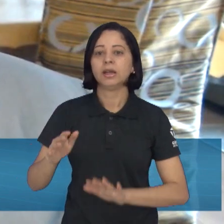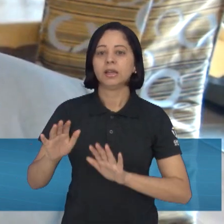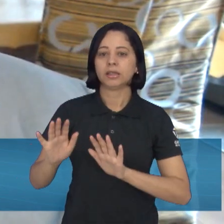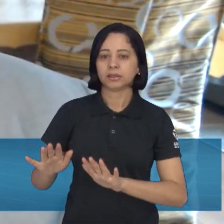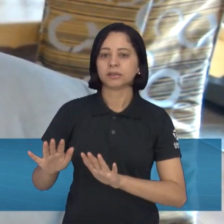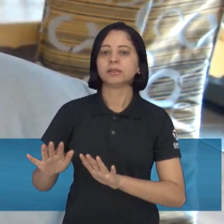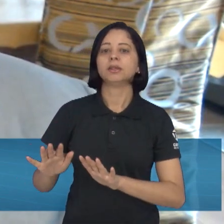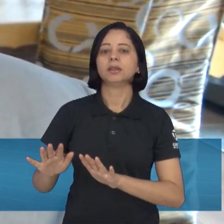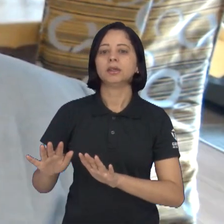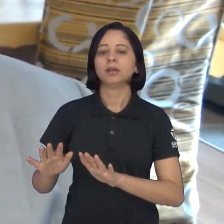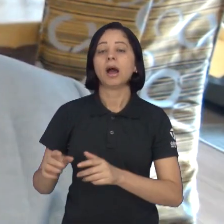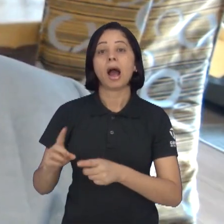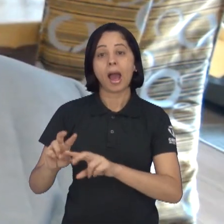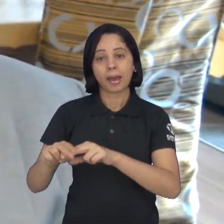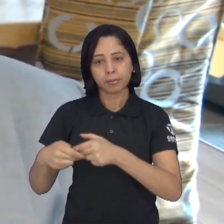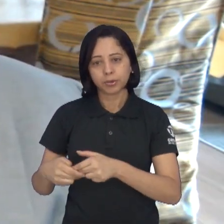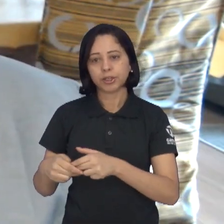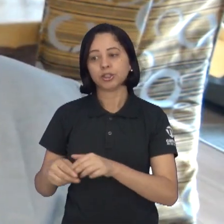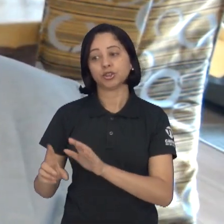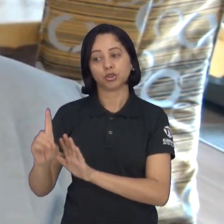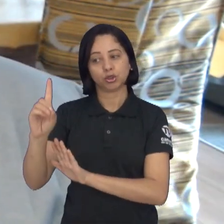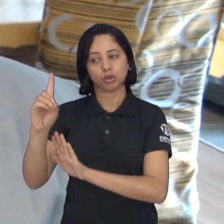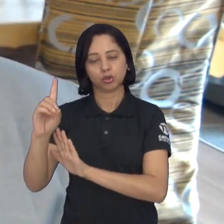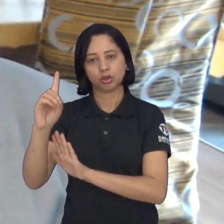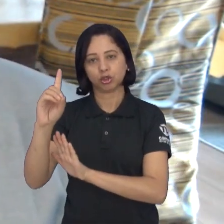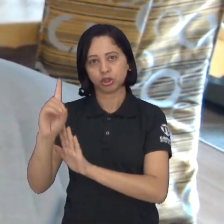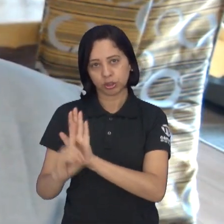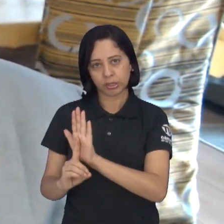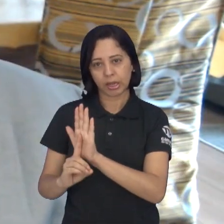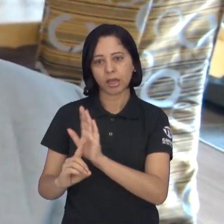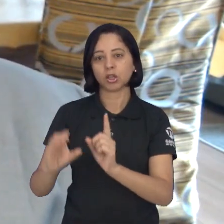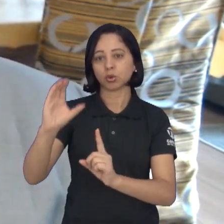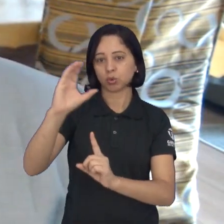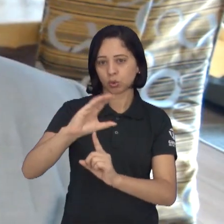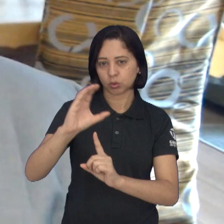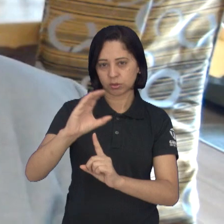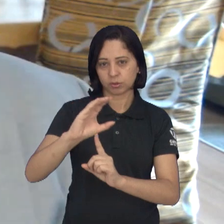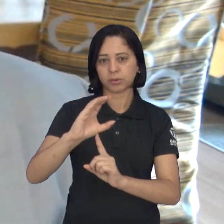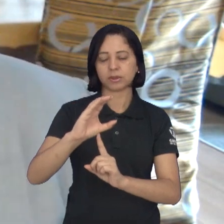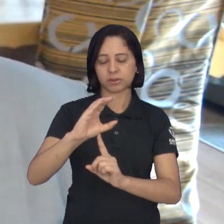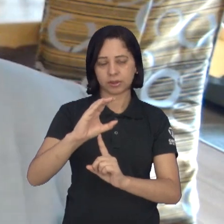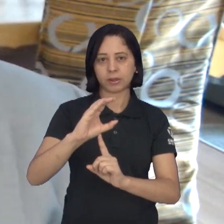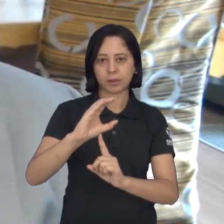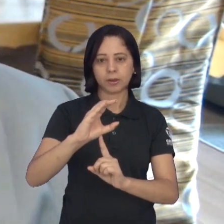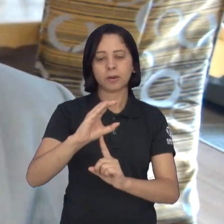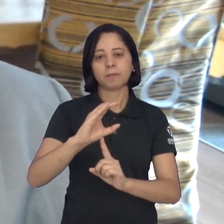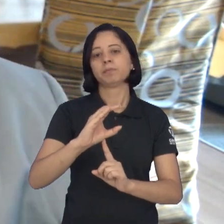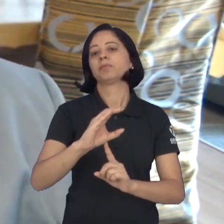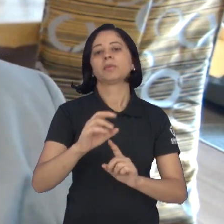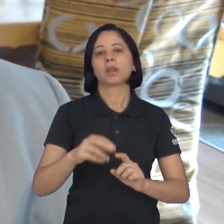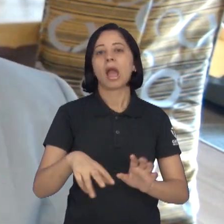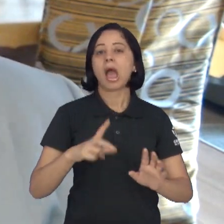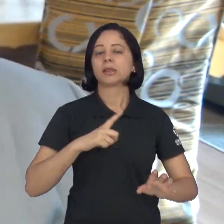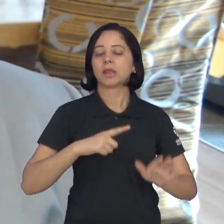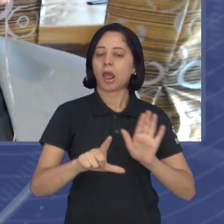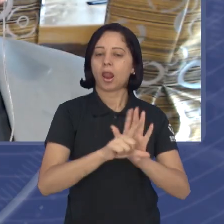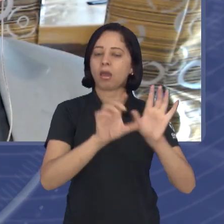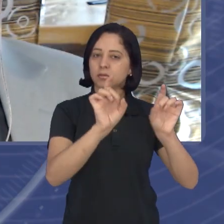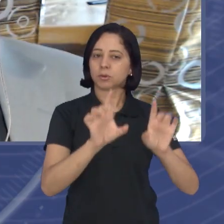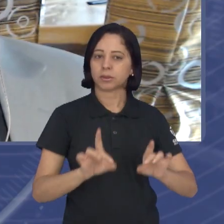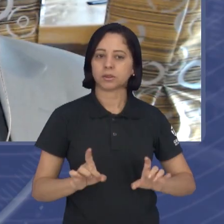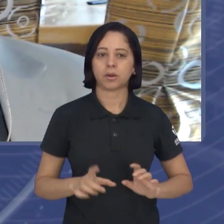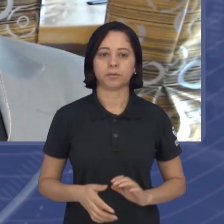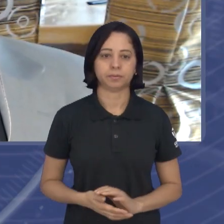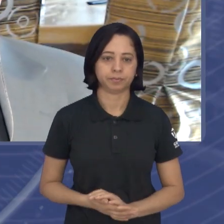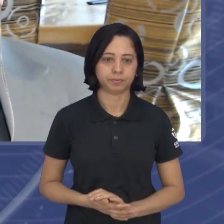sobre os direitos do consumidor. Justamente é por isso que o consumidor é respaldado por essa lei especial. Sim. E,